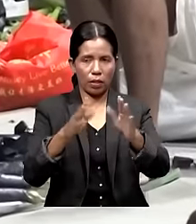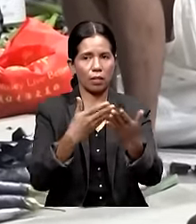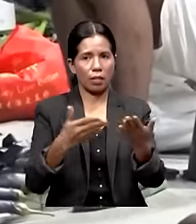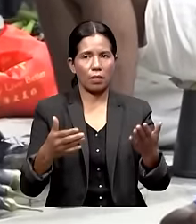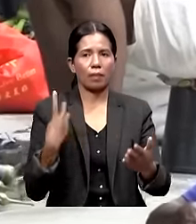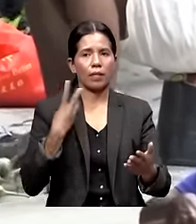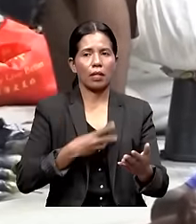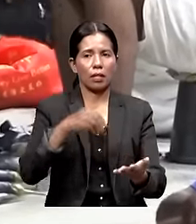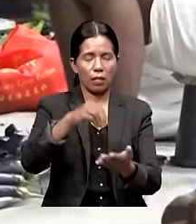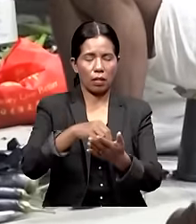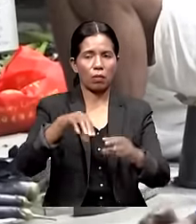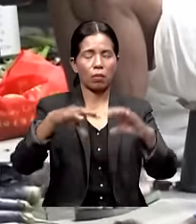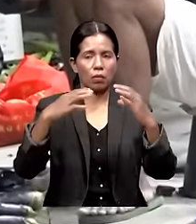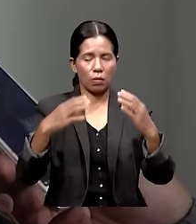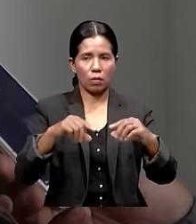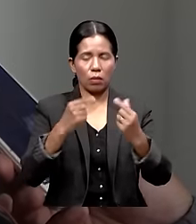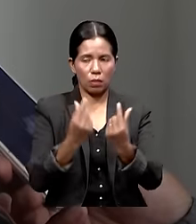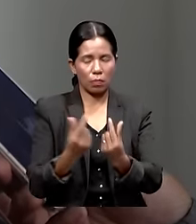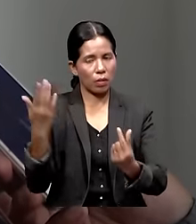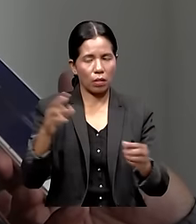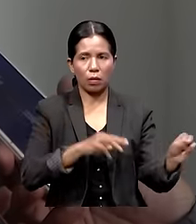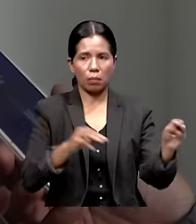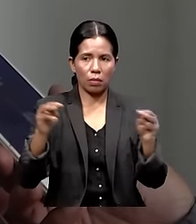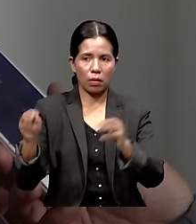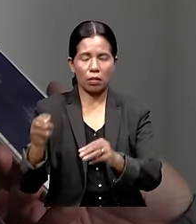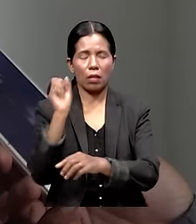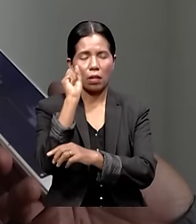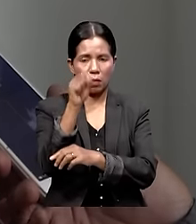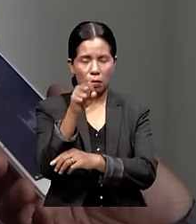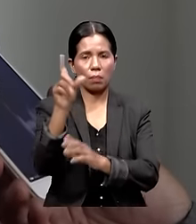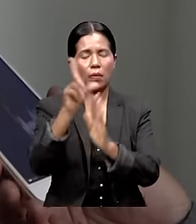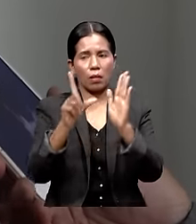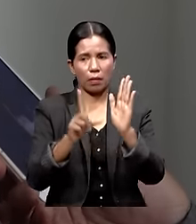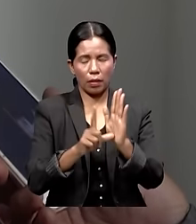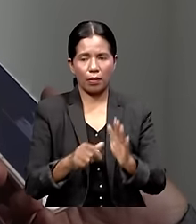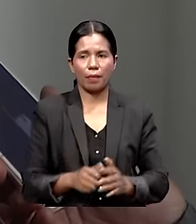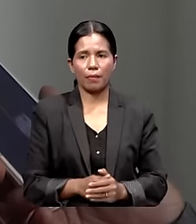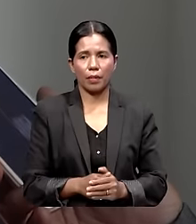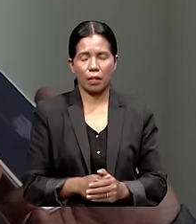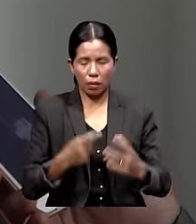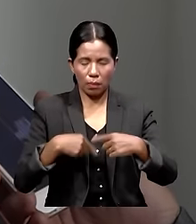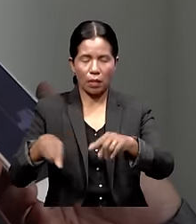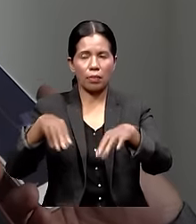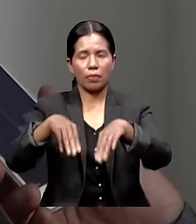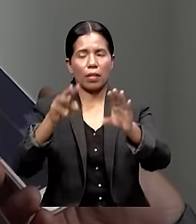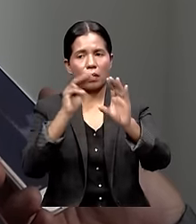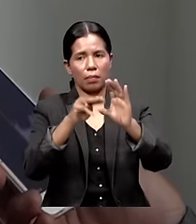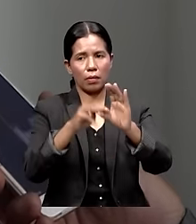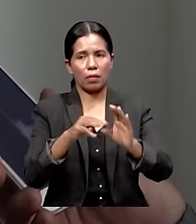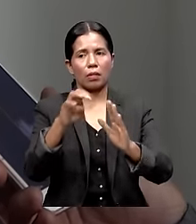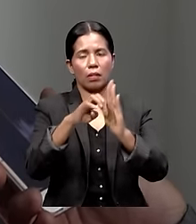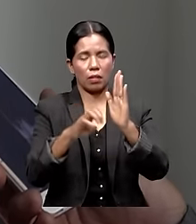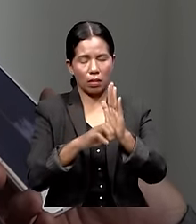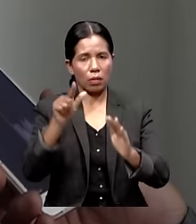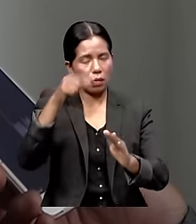na fatin ekipa hen ba prato muda vendedores, tenke hakruk balei ne. Tenke hakruk balei fila ba merkado. Estado,